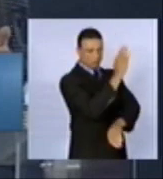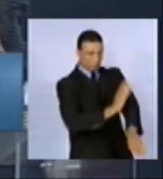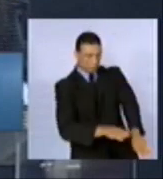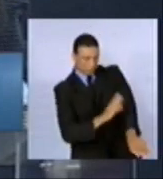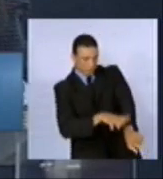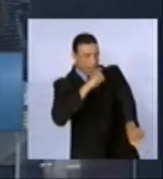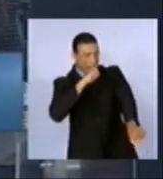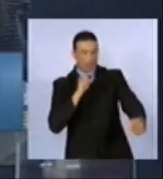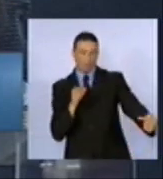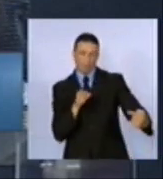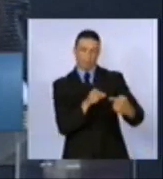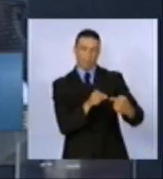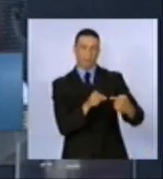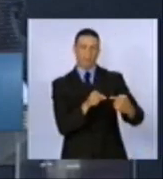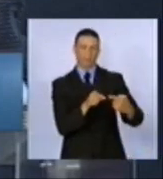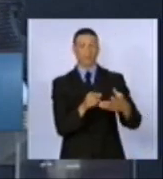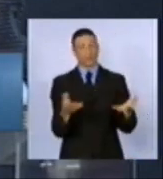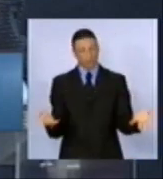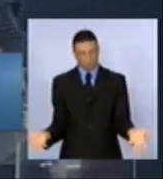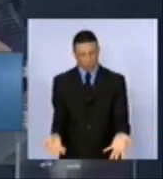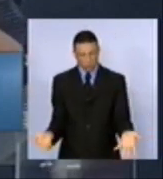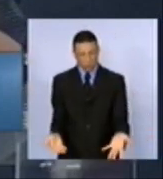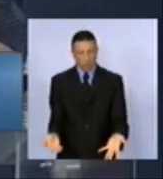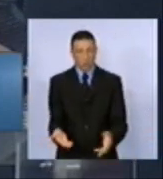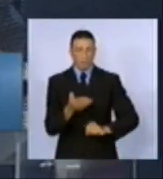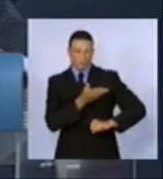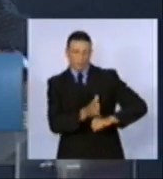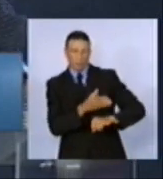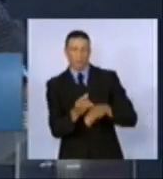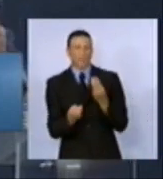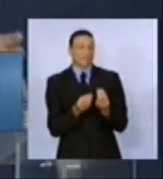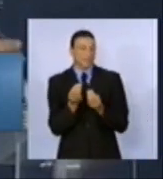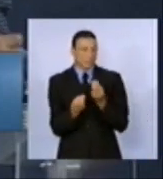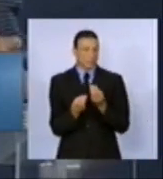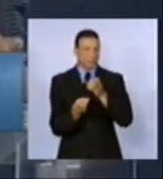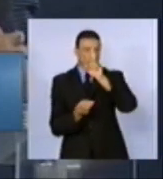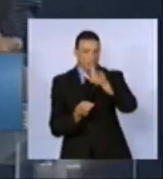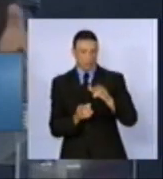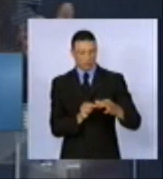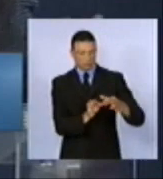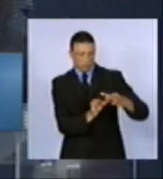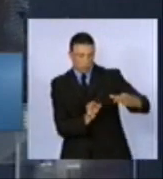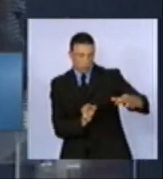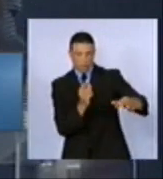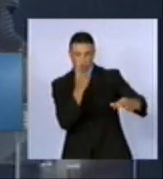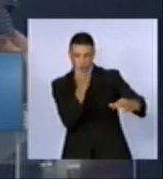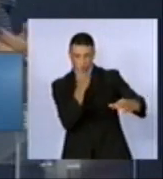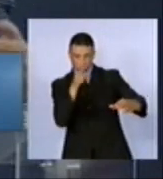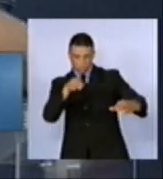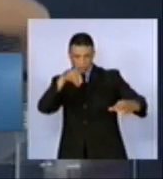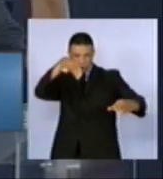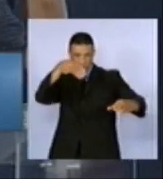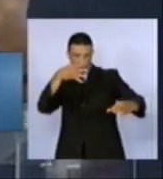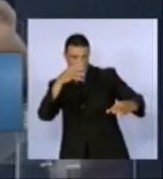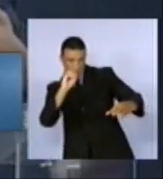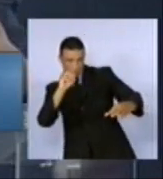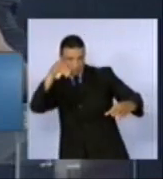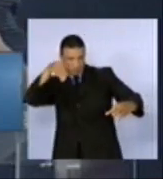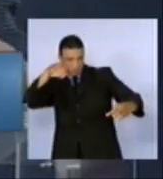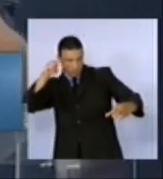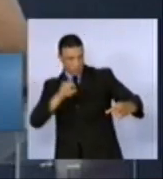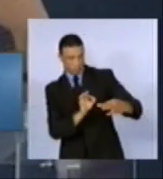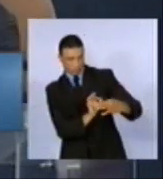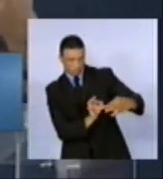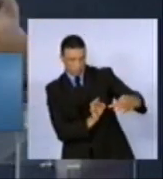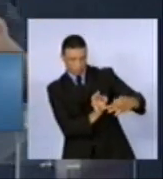da cana Então hoje a prática eh do plantio ela é feita a 1,40 m para menos e para que haja